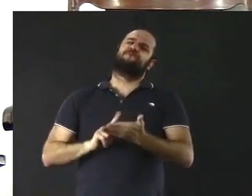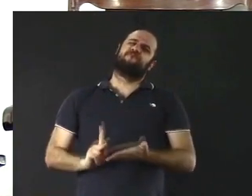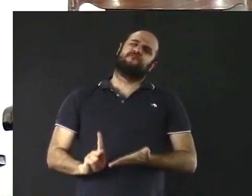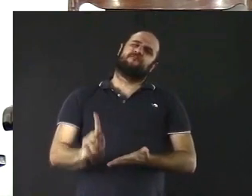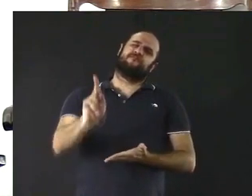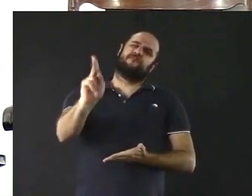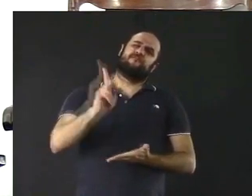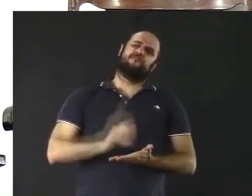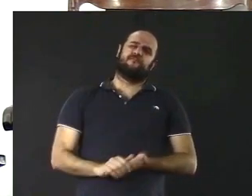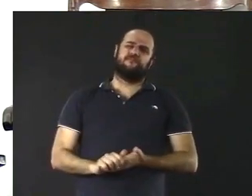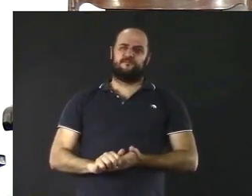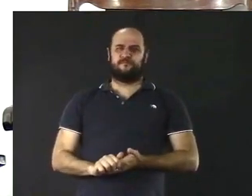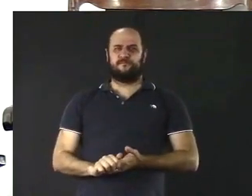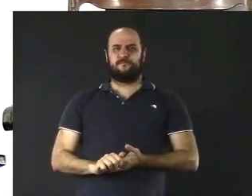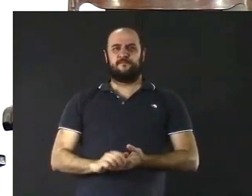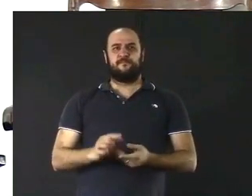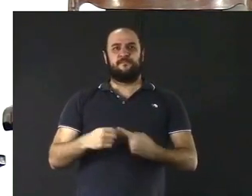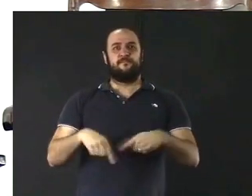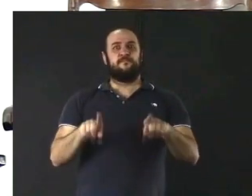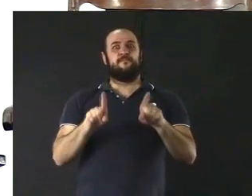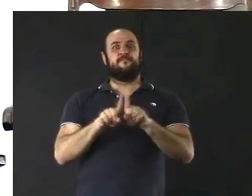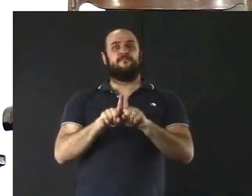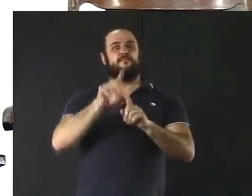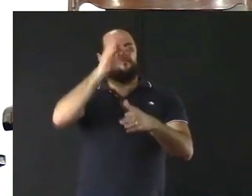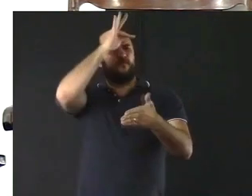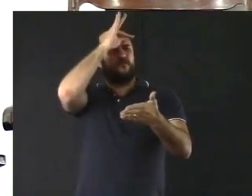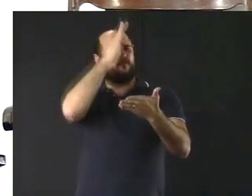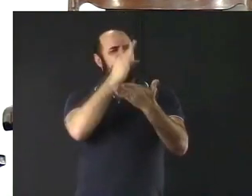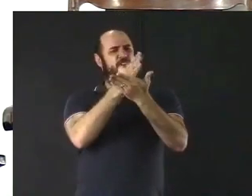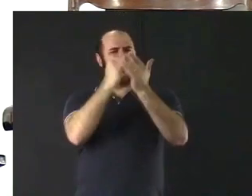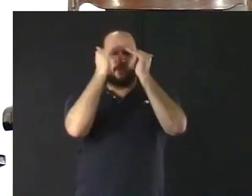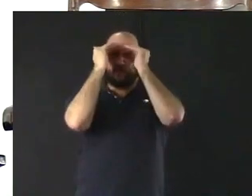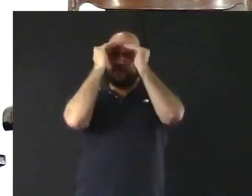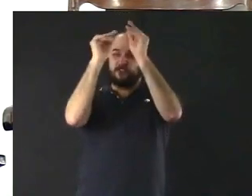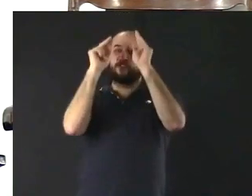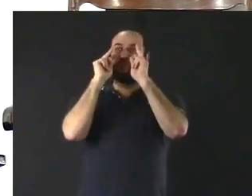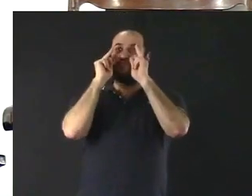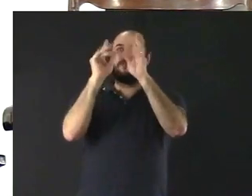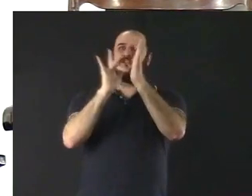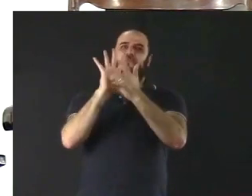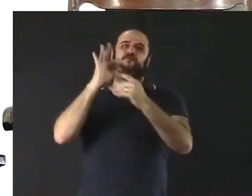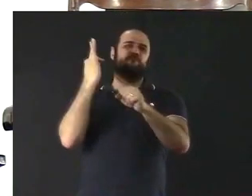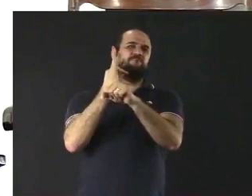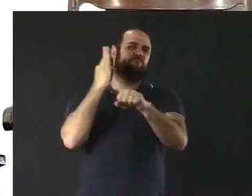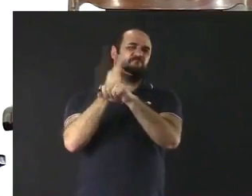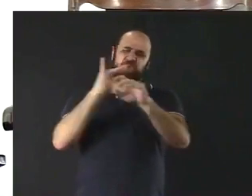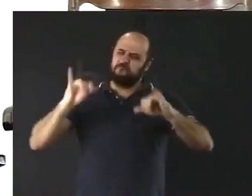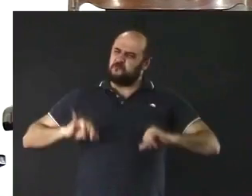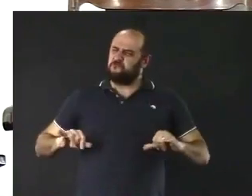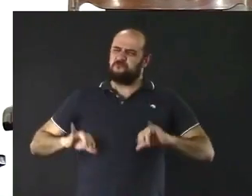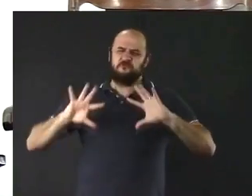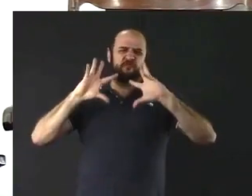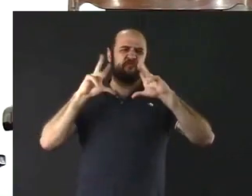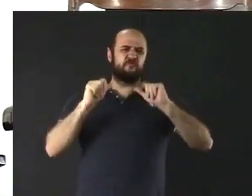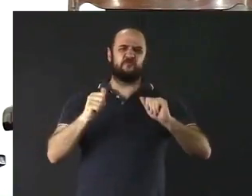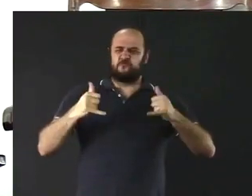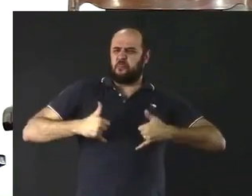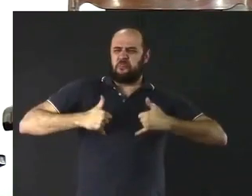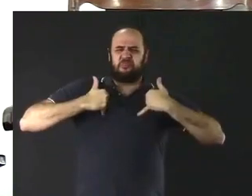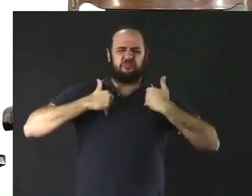Ou seja, demonstrou fé e obediência, suportando a angústia da cruz, não fazendo caso